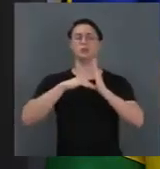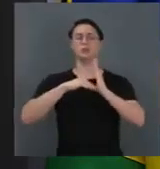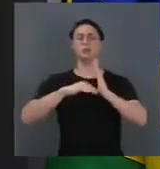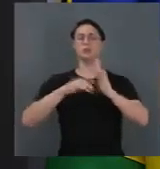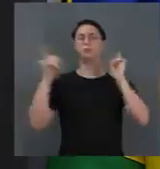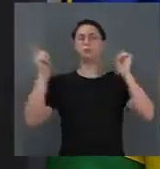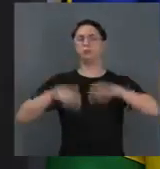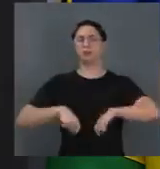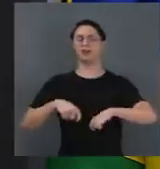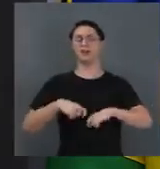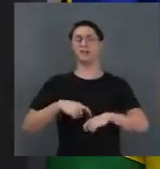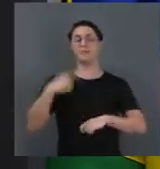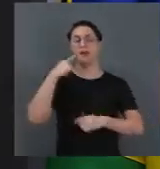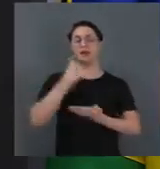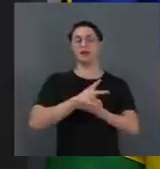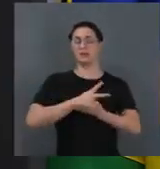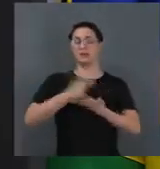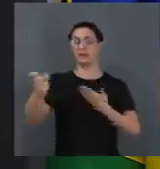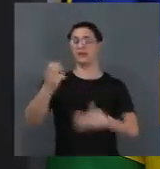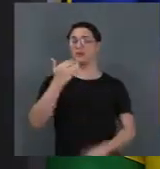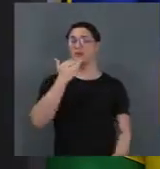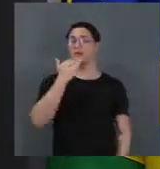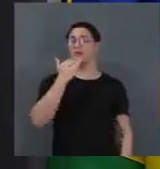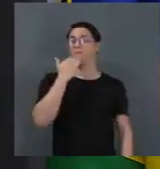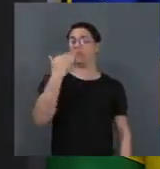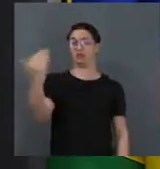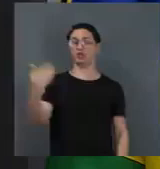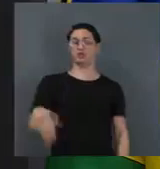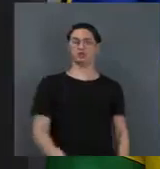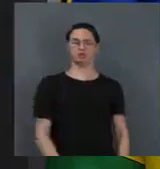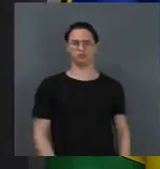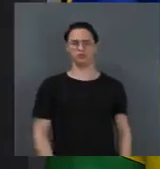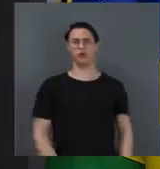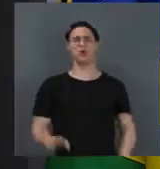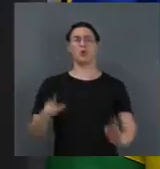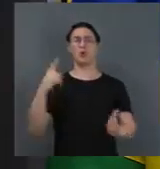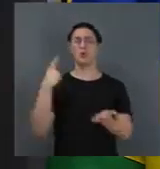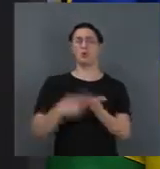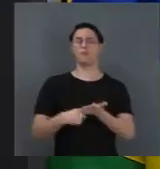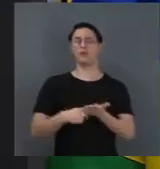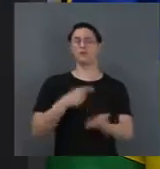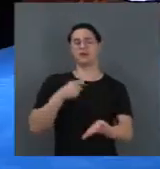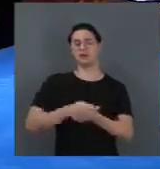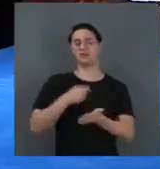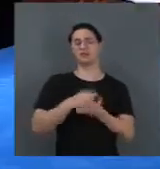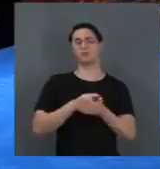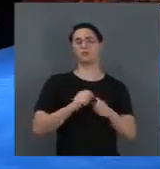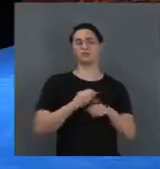processos do impeachment que tem de ministro do Supremo e cumpra seu dever constitucional. Muito obrigado, senhor.